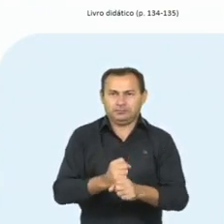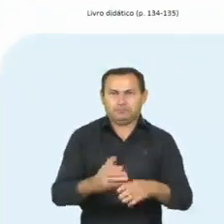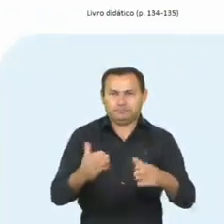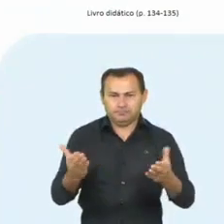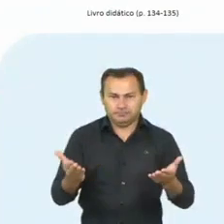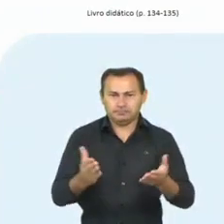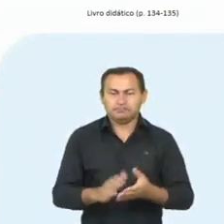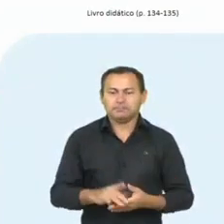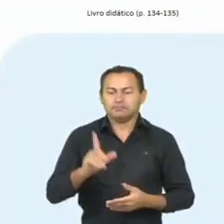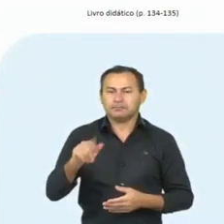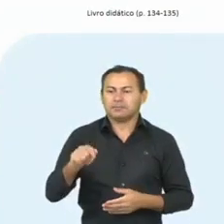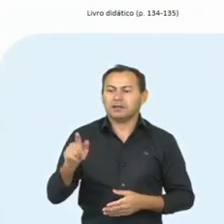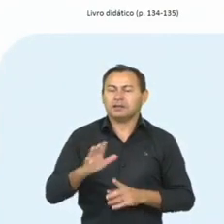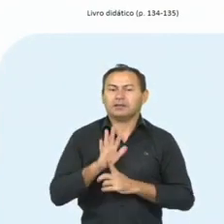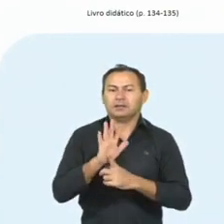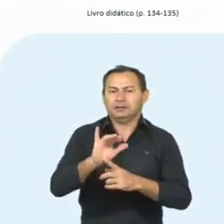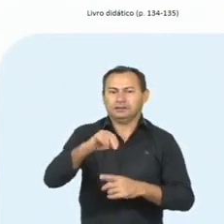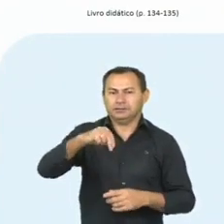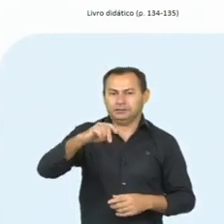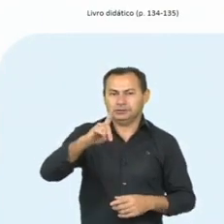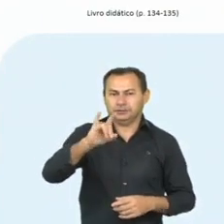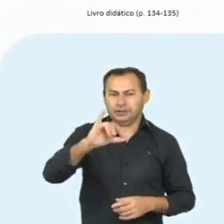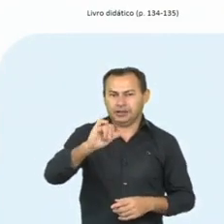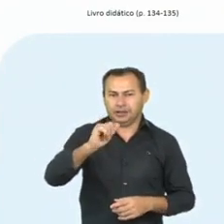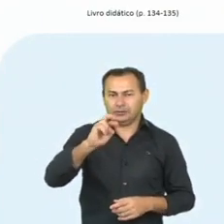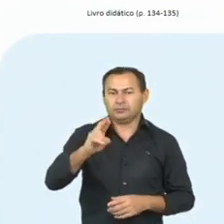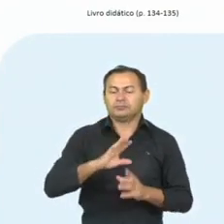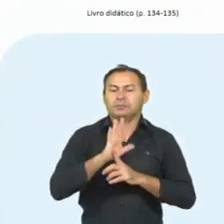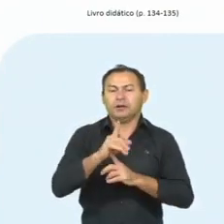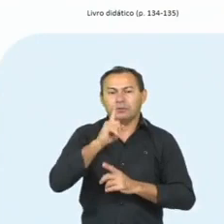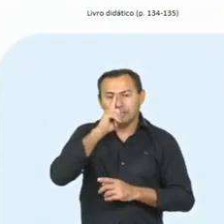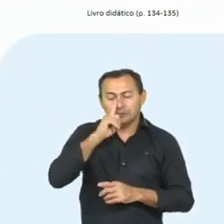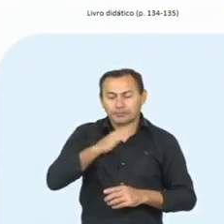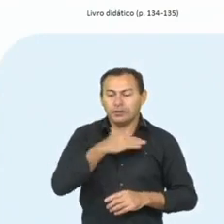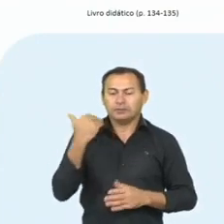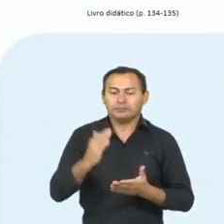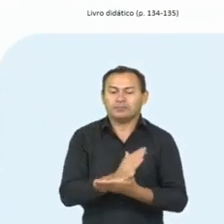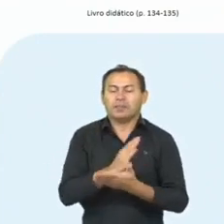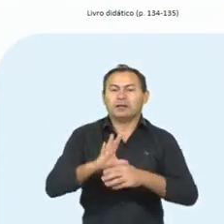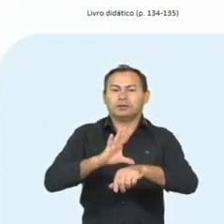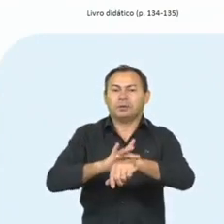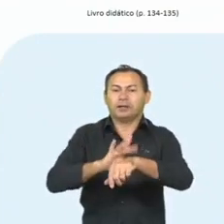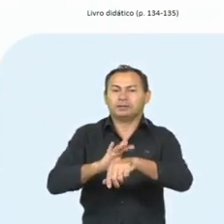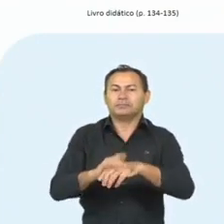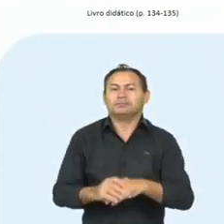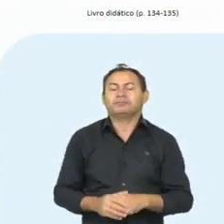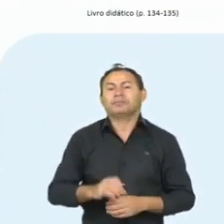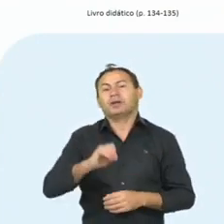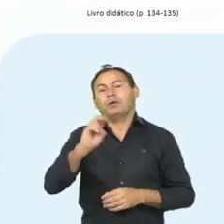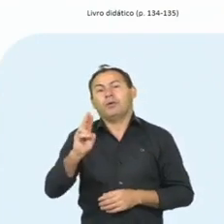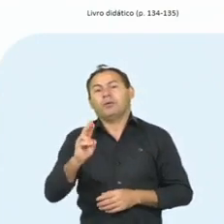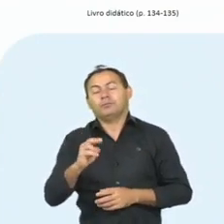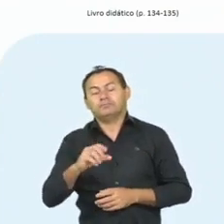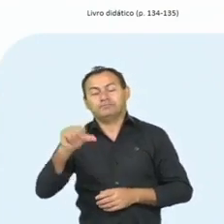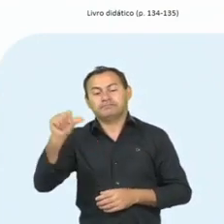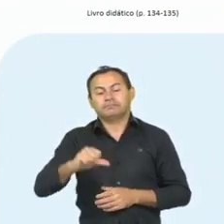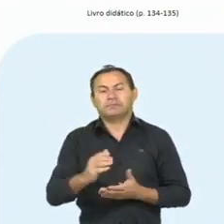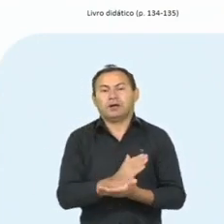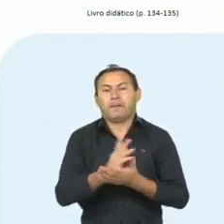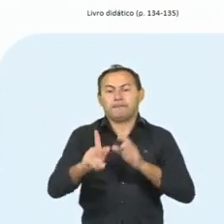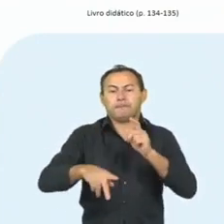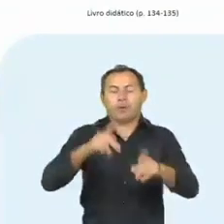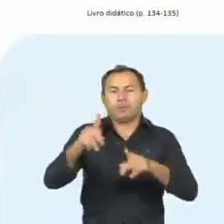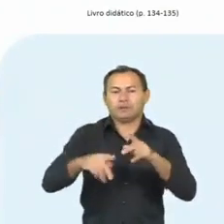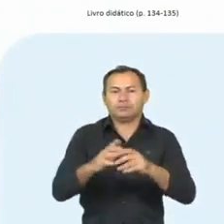Então, este indicador, ele vai indicar o risco de morte por determinada doença ou agravo em uma